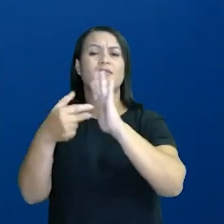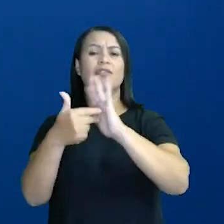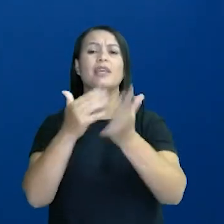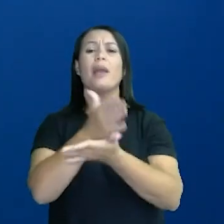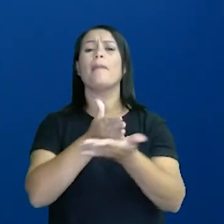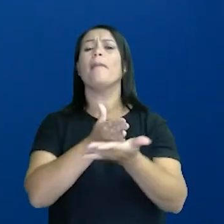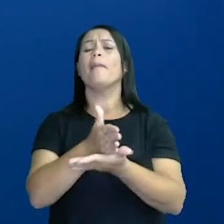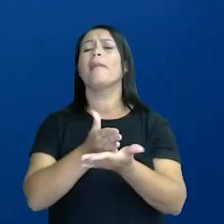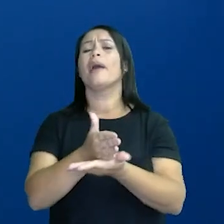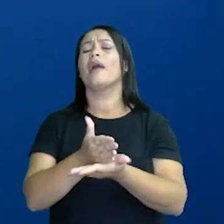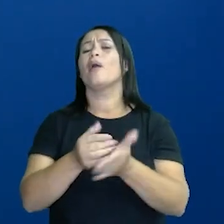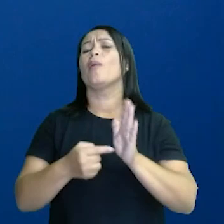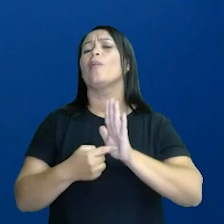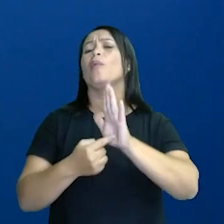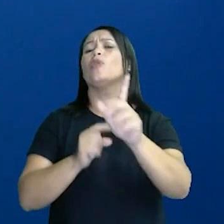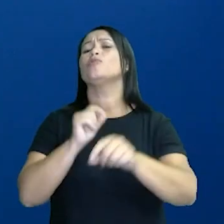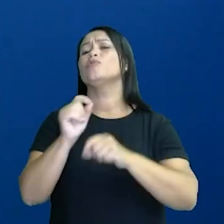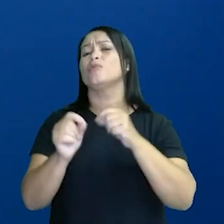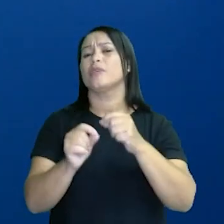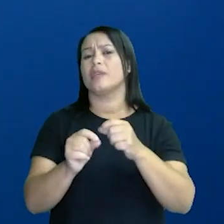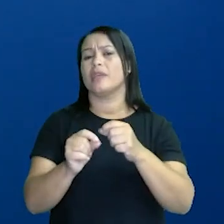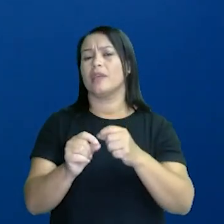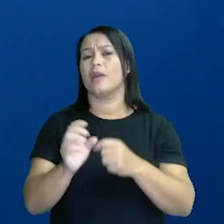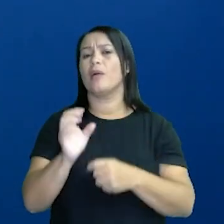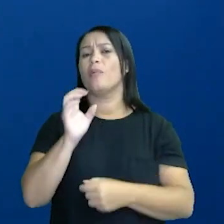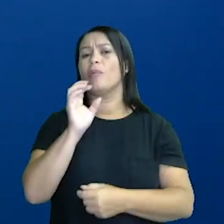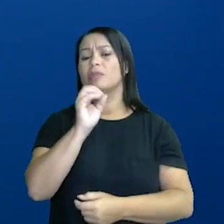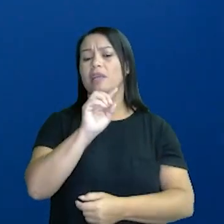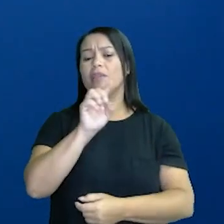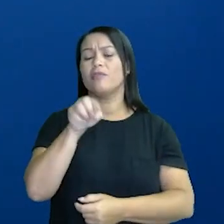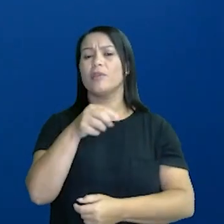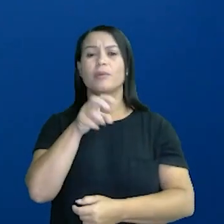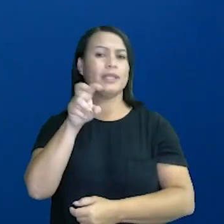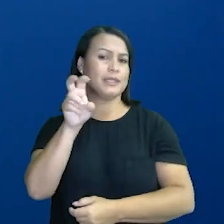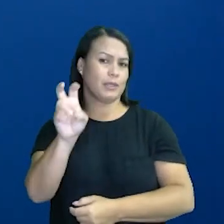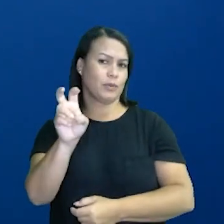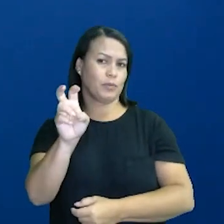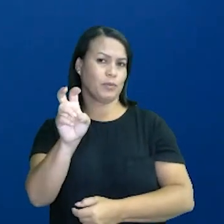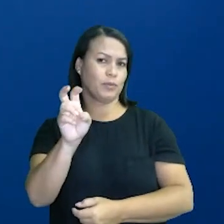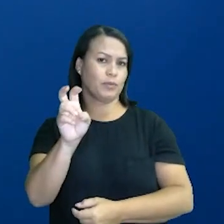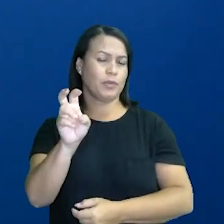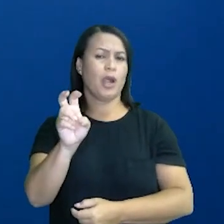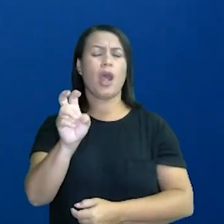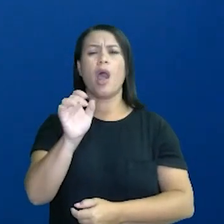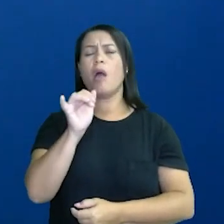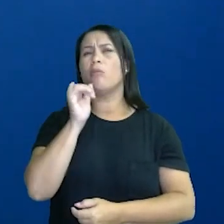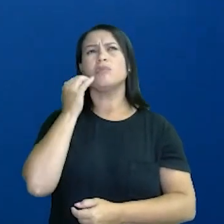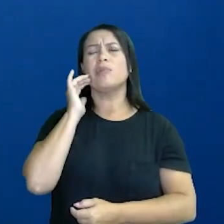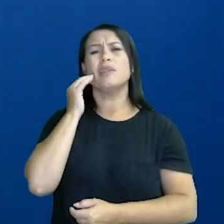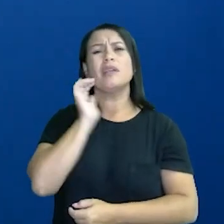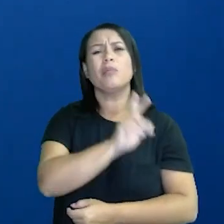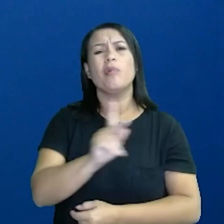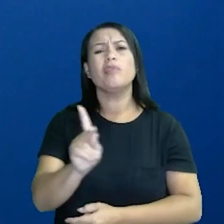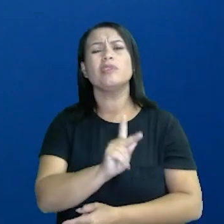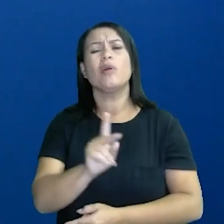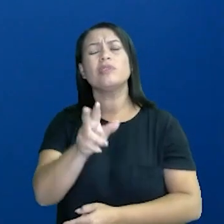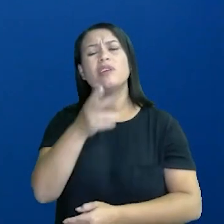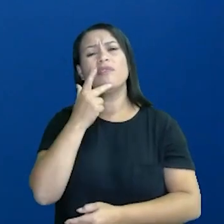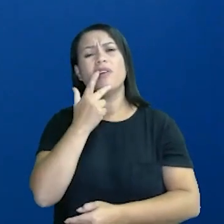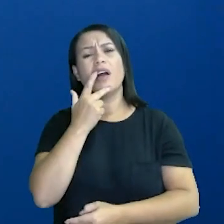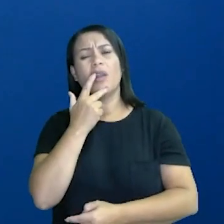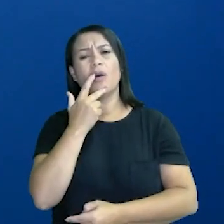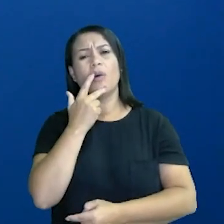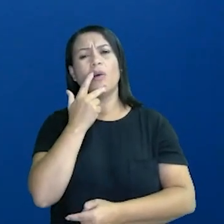Que meio representa por quanto? Por 0,5, tá? Professora, eu não entendi quando a senhora